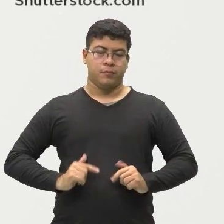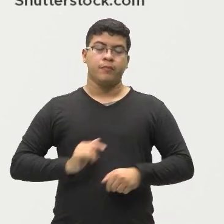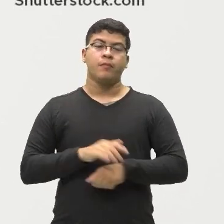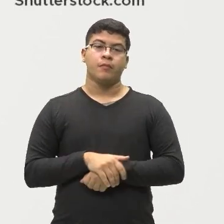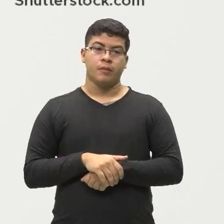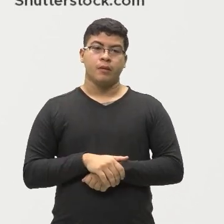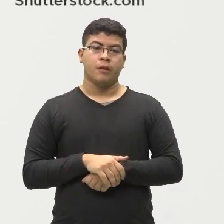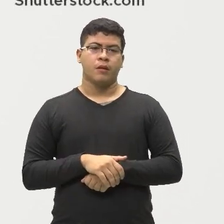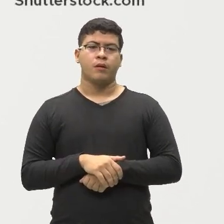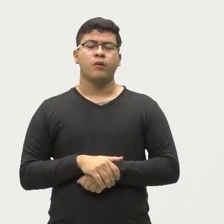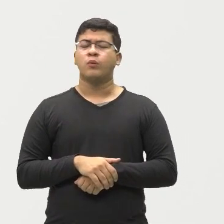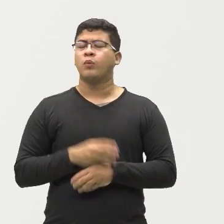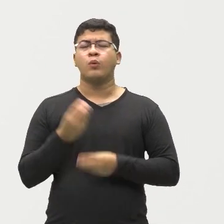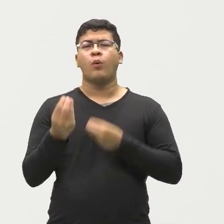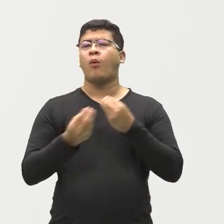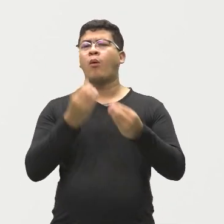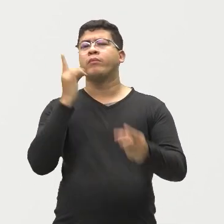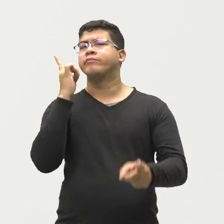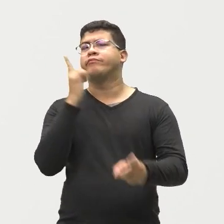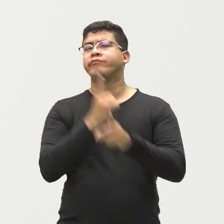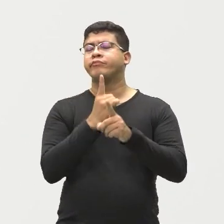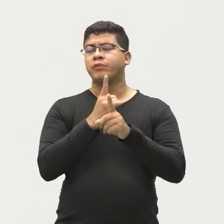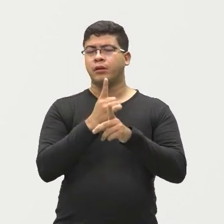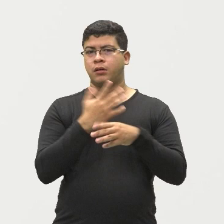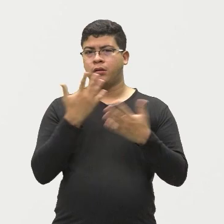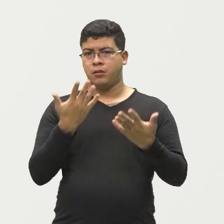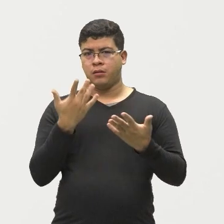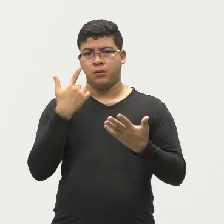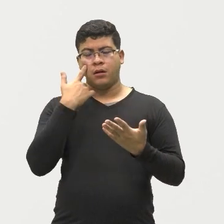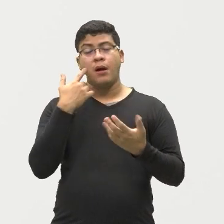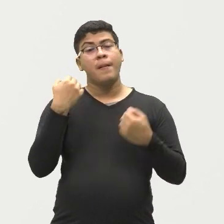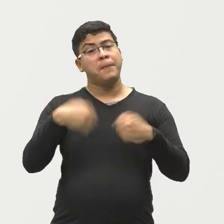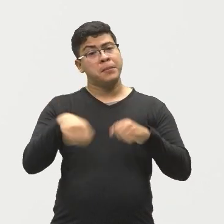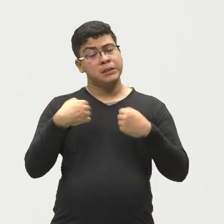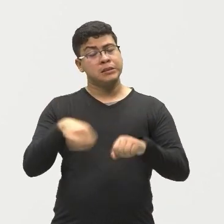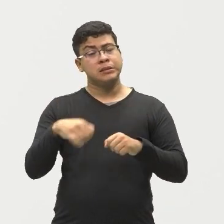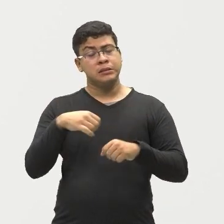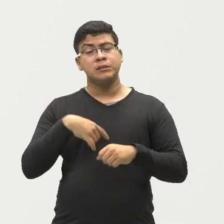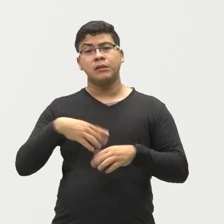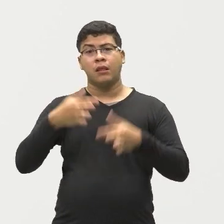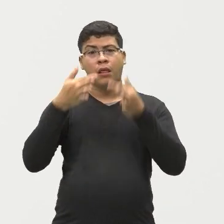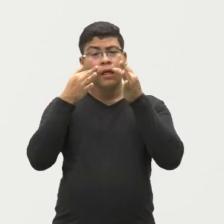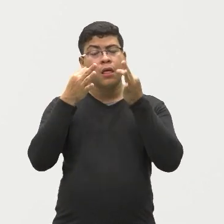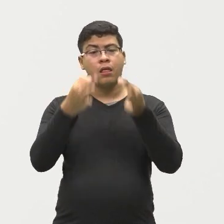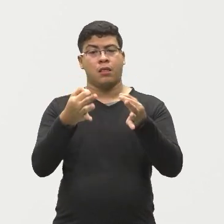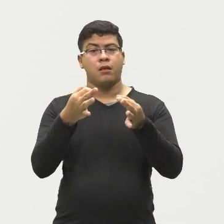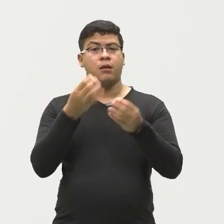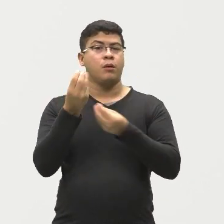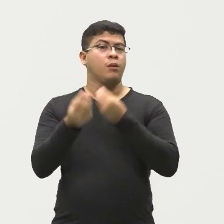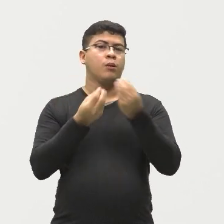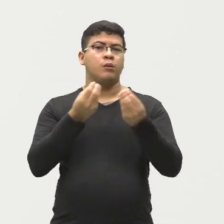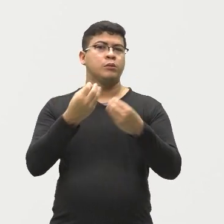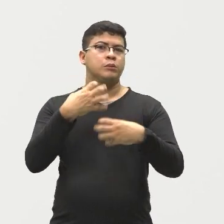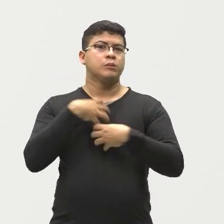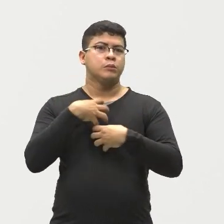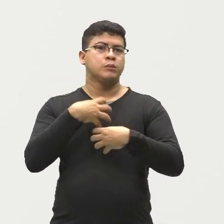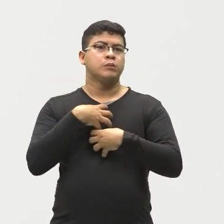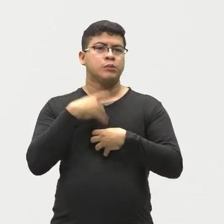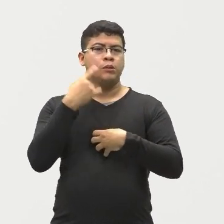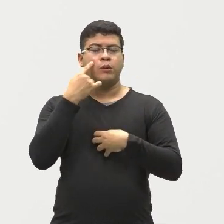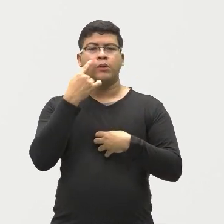ao diagnóstico, vamos observar que é importante ter atenção aos sinais e